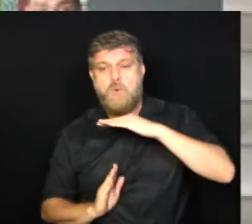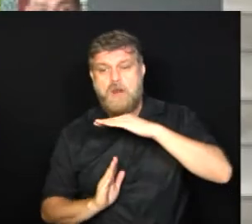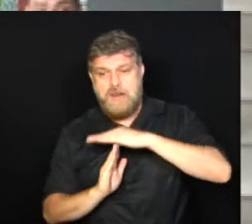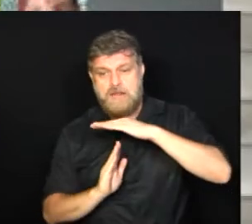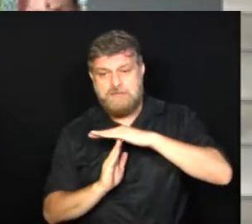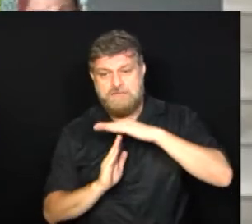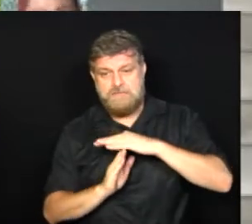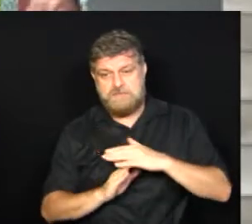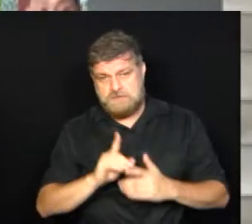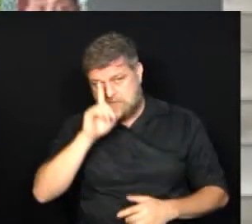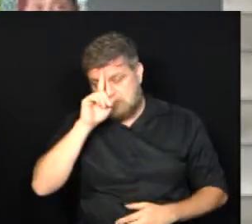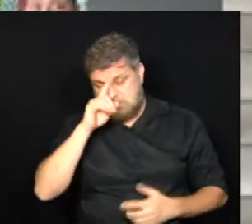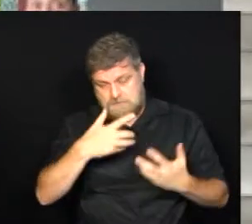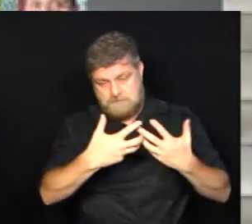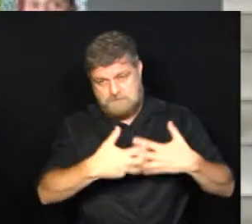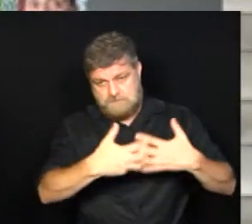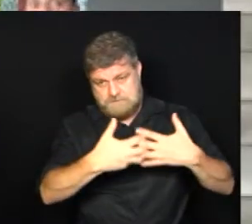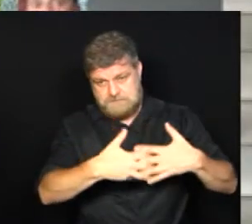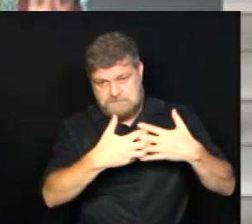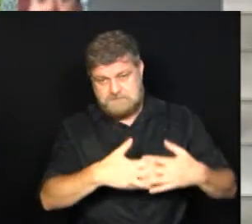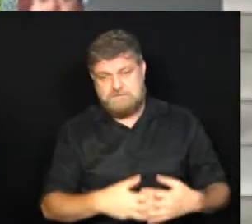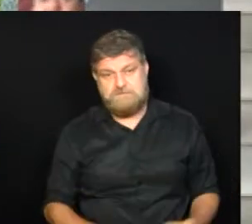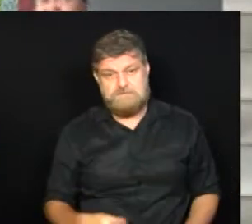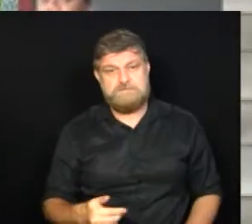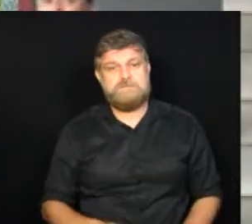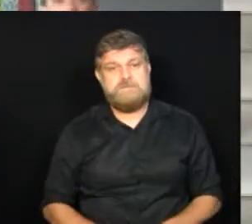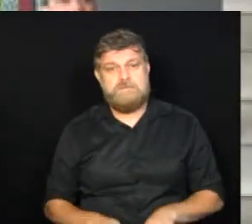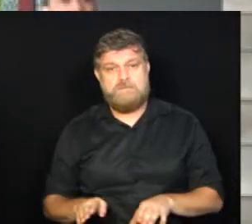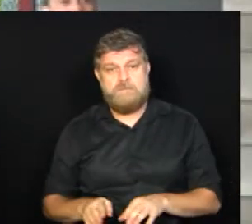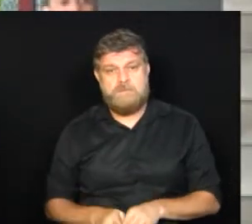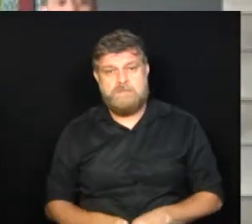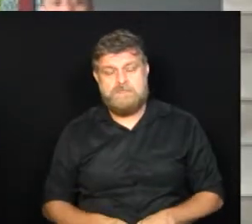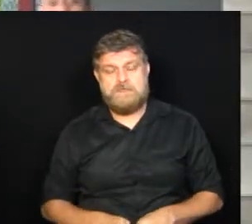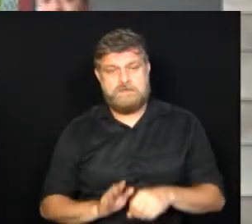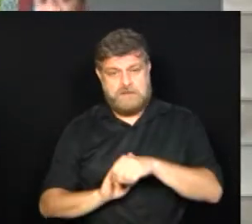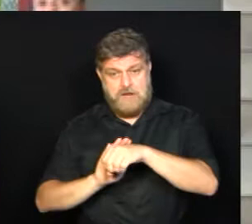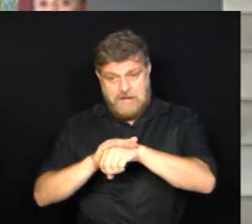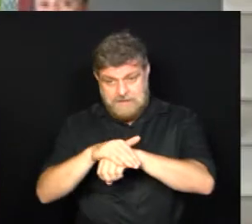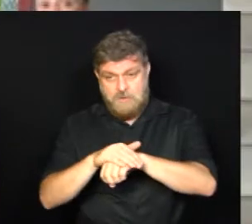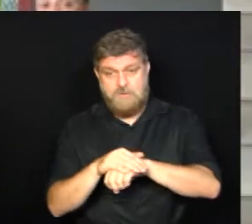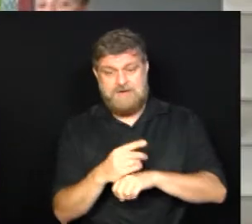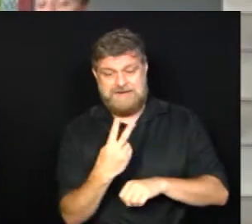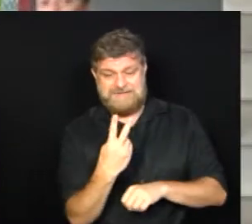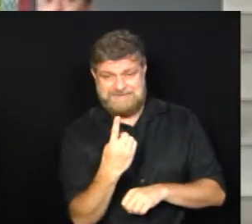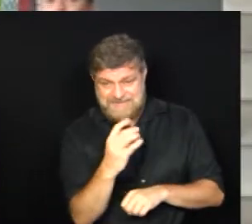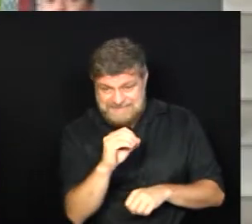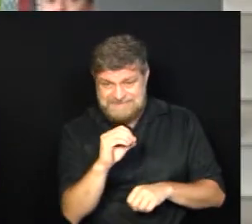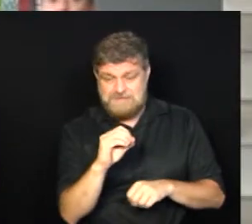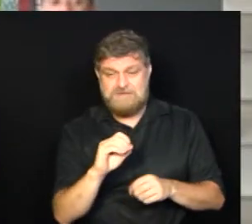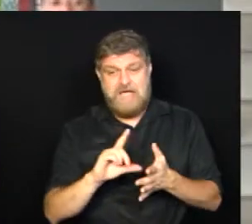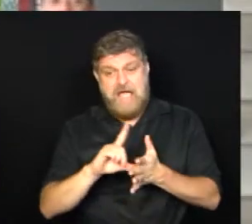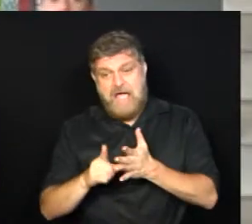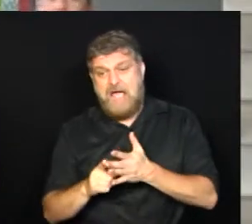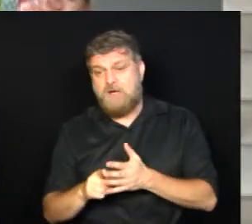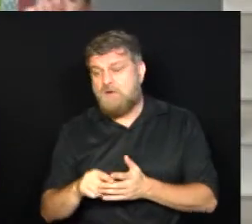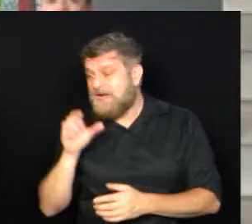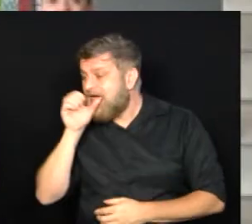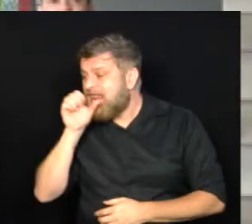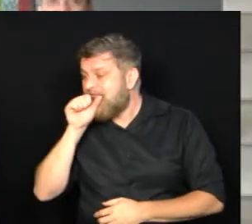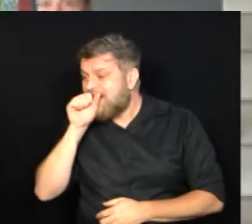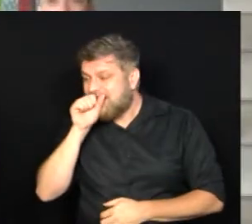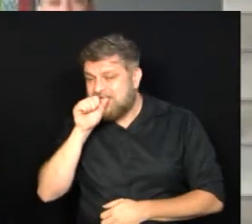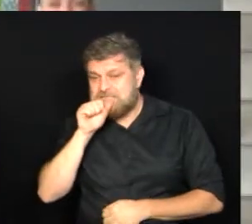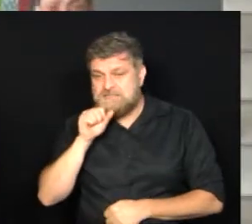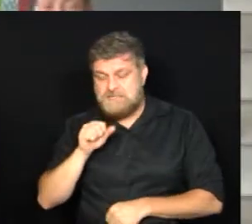funcionamento, que já tínhamos, 22 horas, e na fase laranja a gente reduz isso para 20 horas, como vai ser